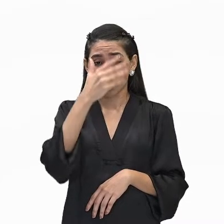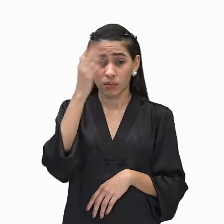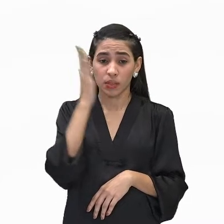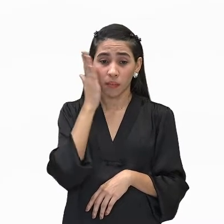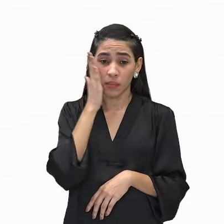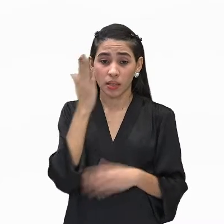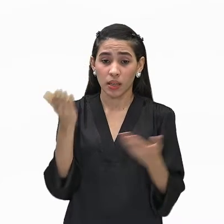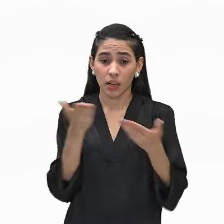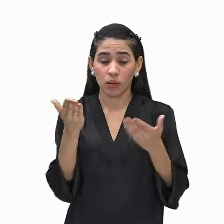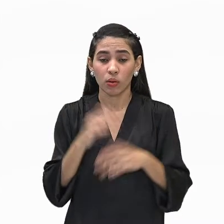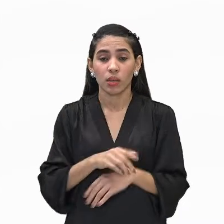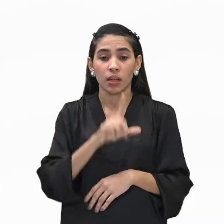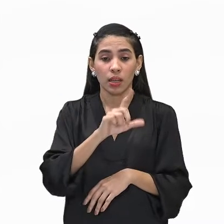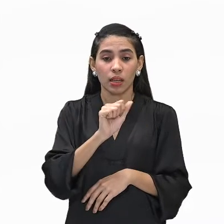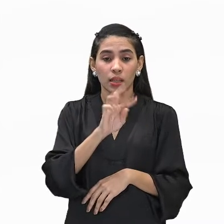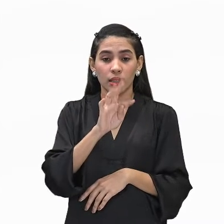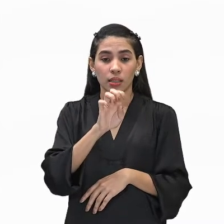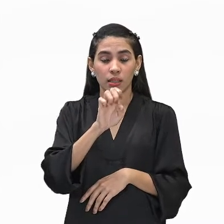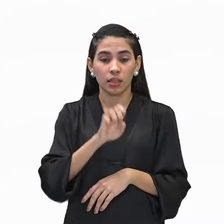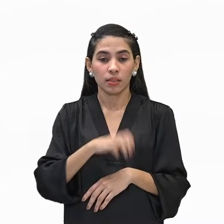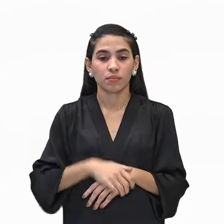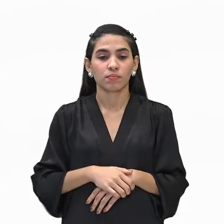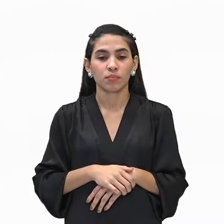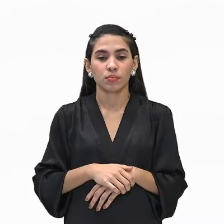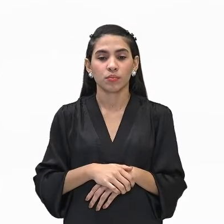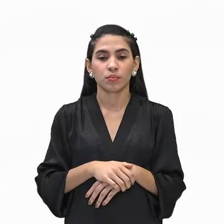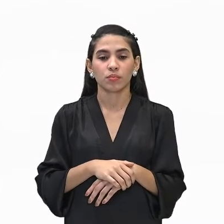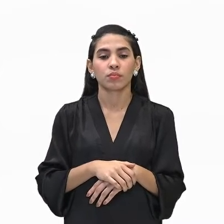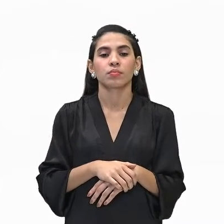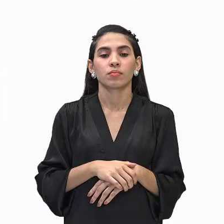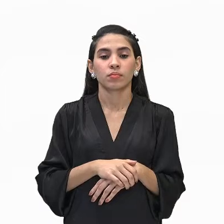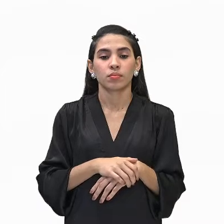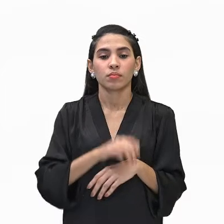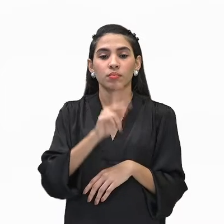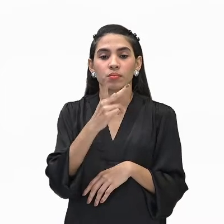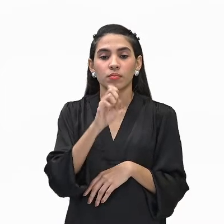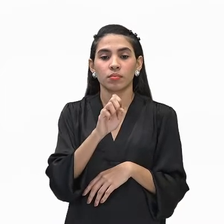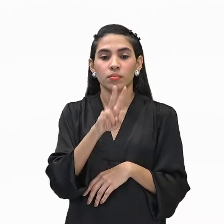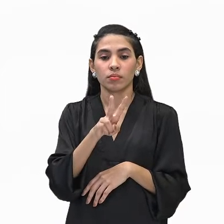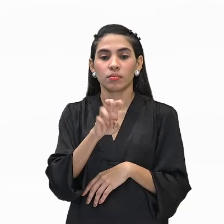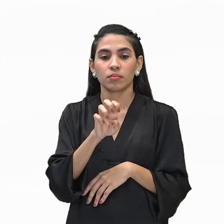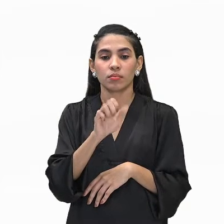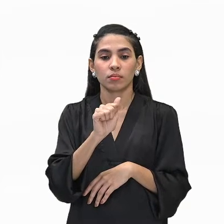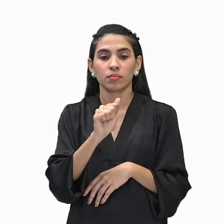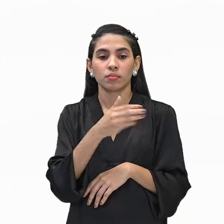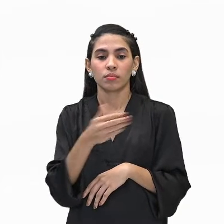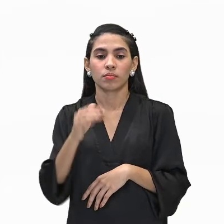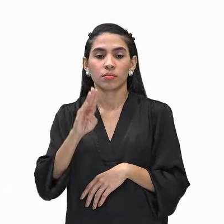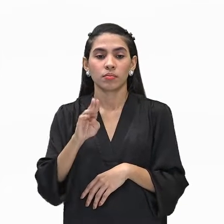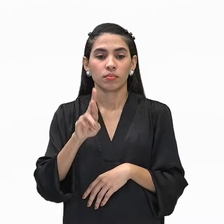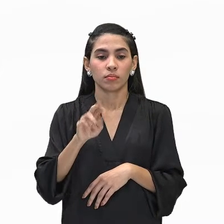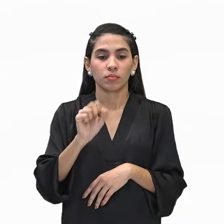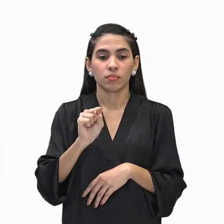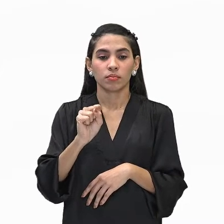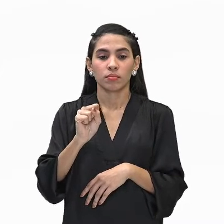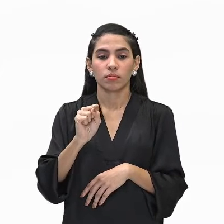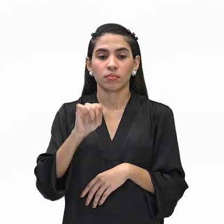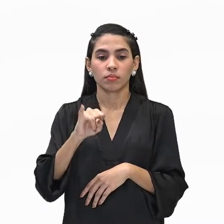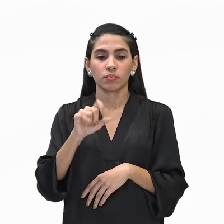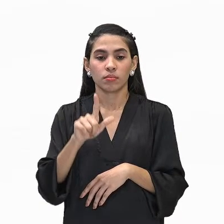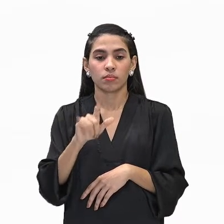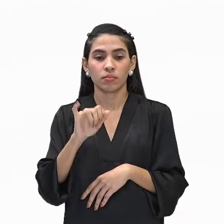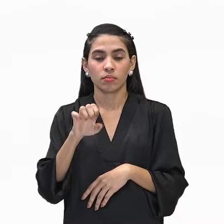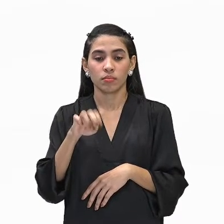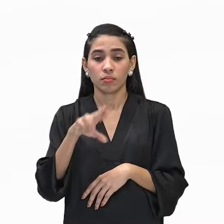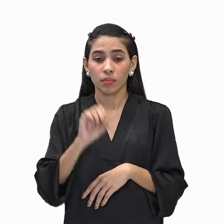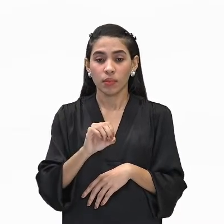sabendo. O nome científico da seringueira é Hevea brasiliensis, tá bom? Produto usado nos pneumáticos